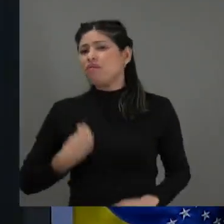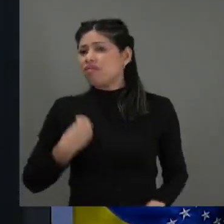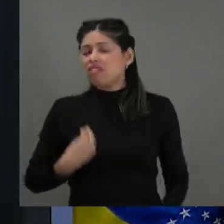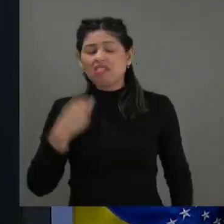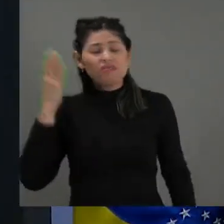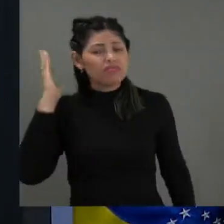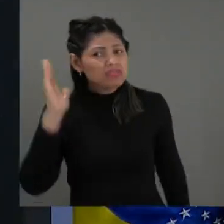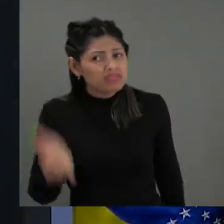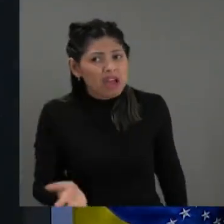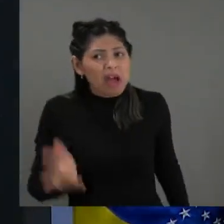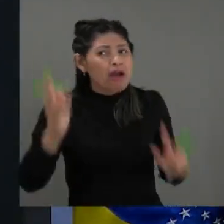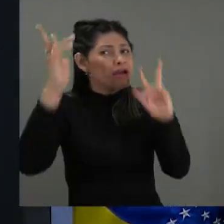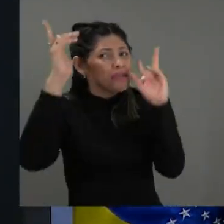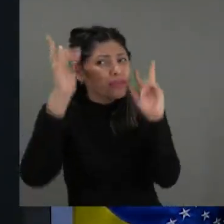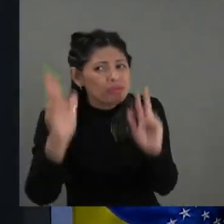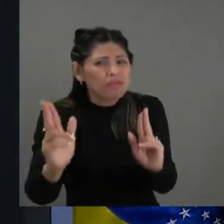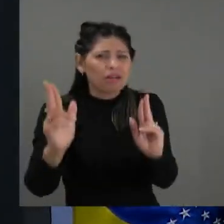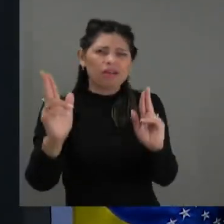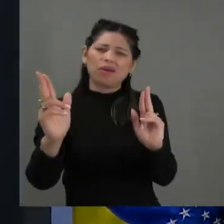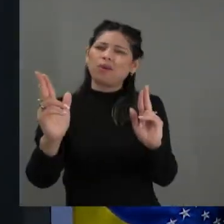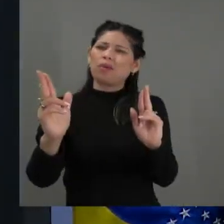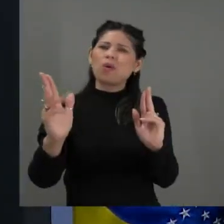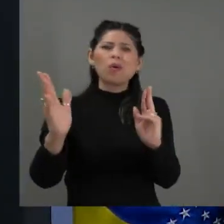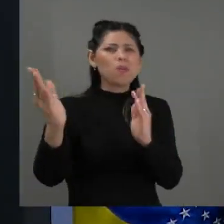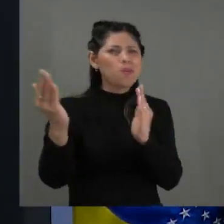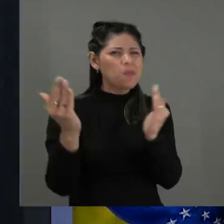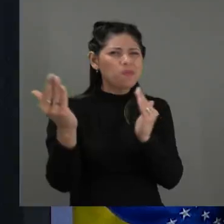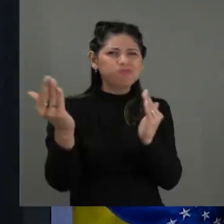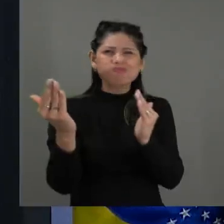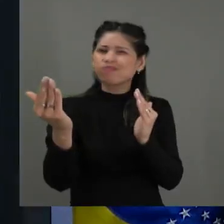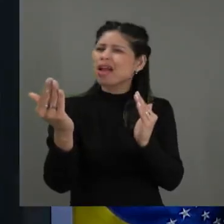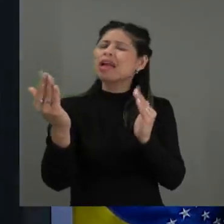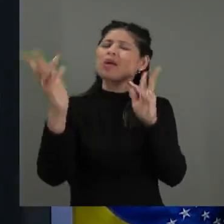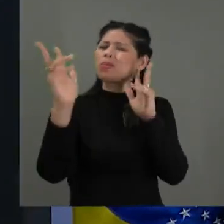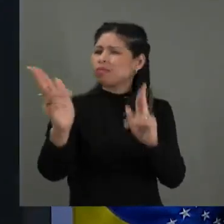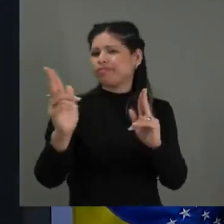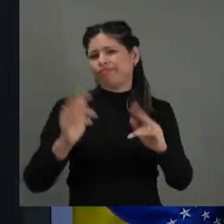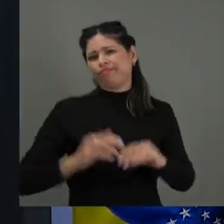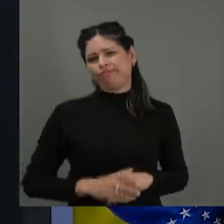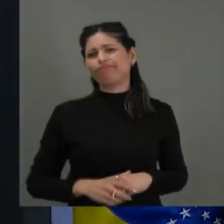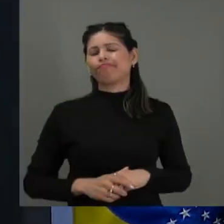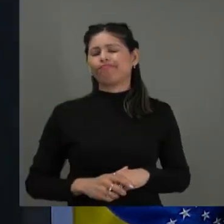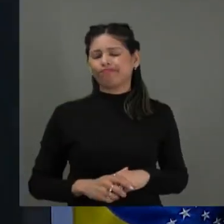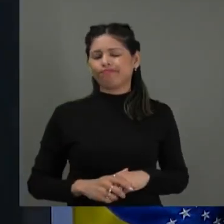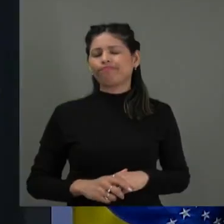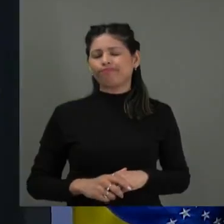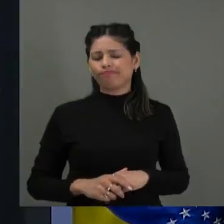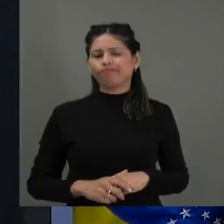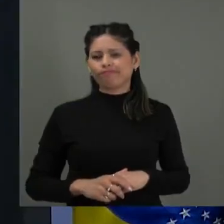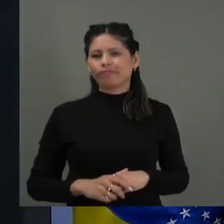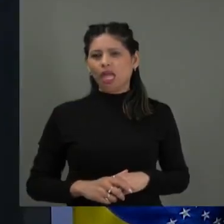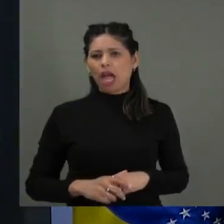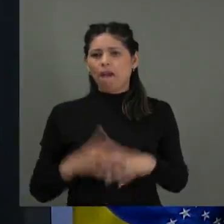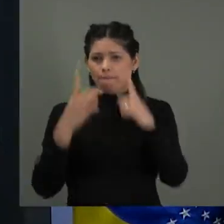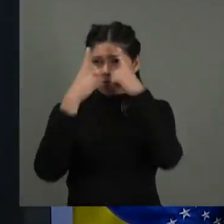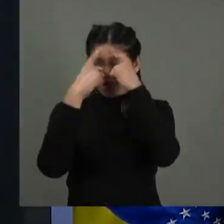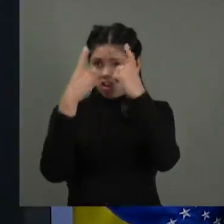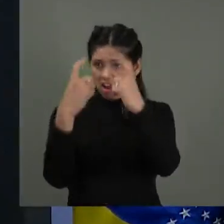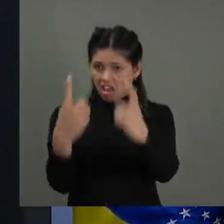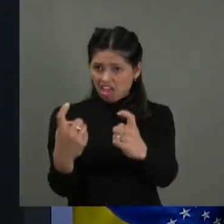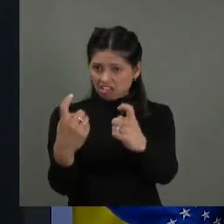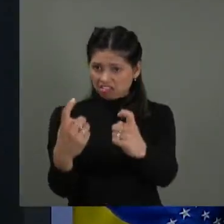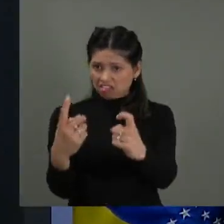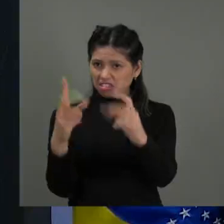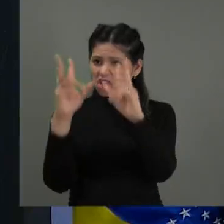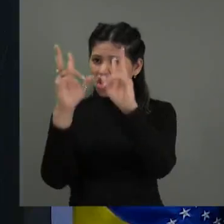repito, com níveis semelhantes de violência,